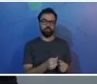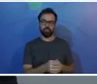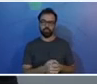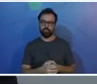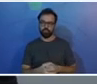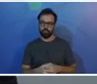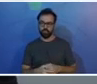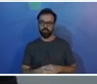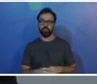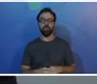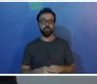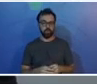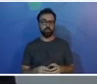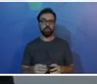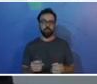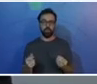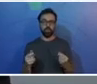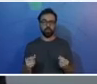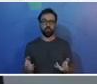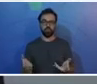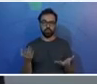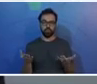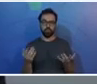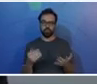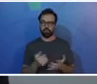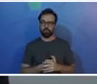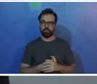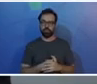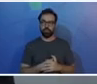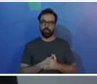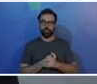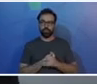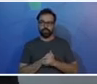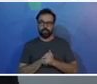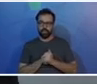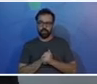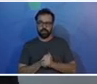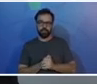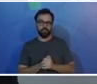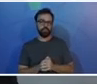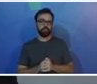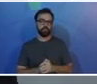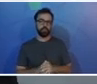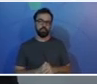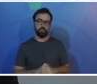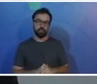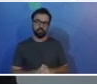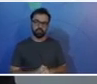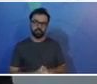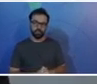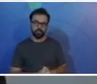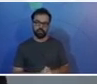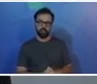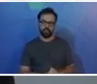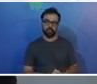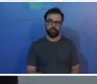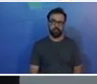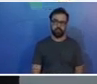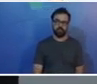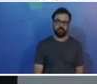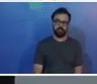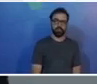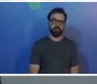Os valores são altos. Quer dizer, tem bastante dinheiro indo para os governos. Eles podem trabalhar